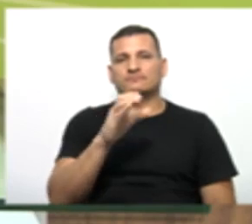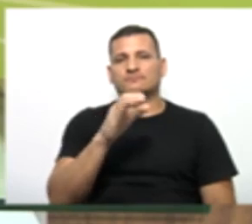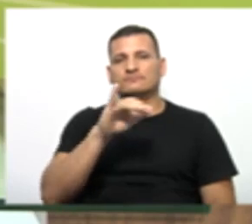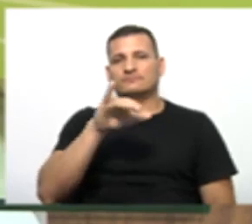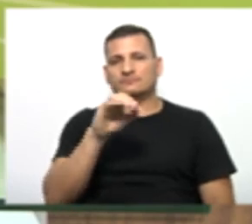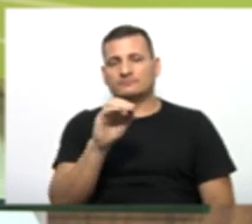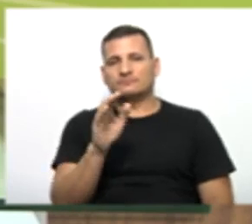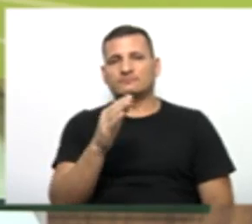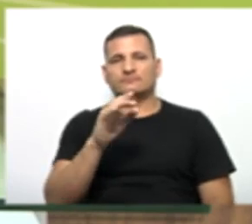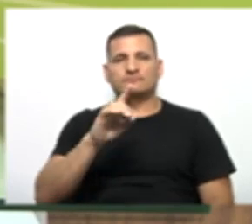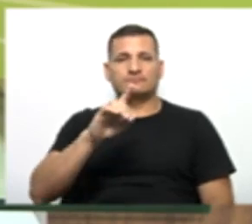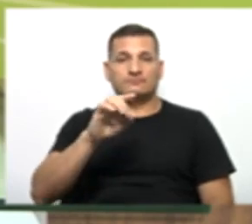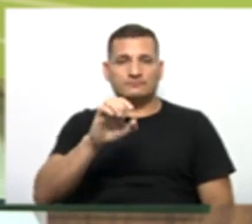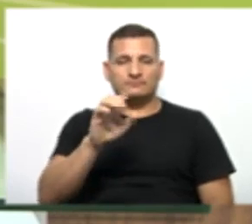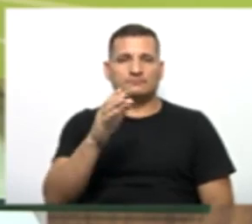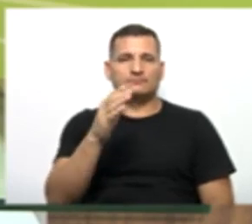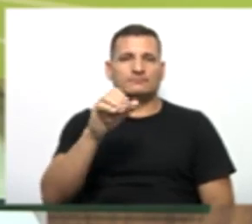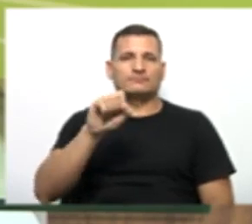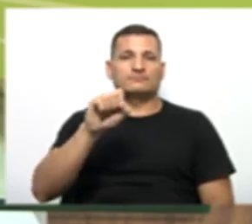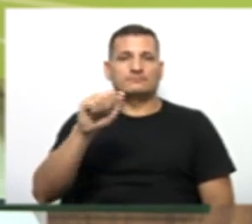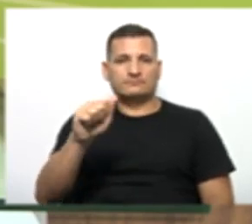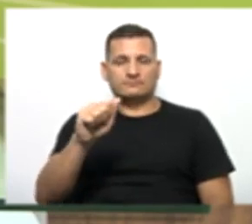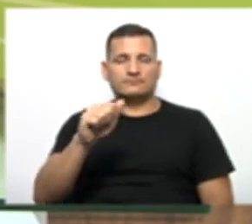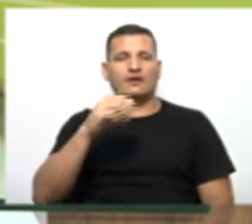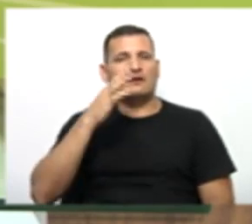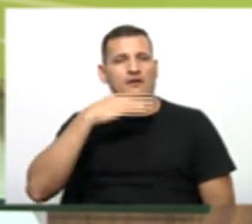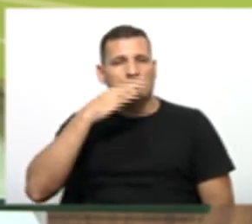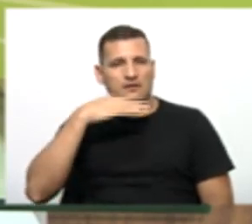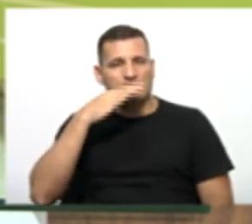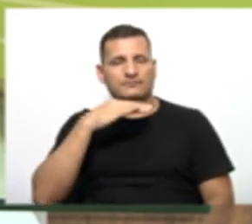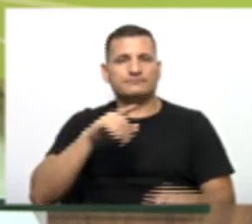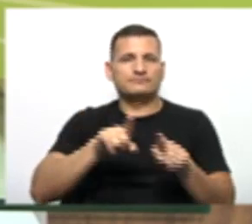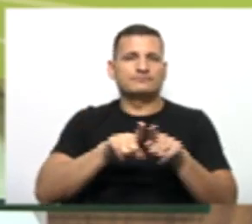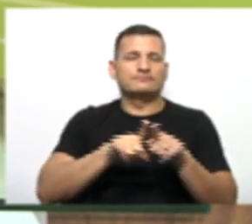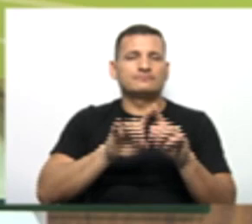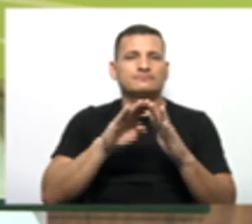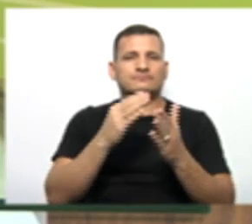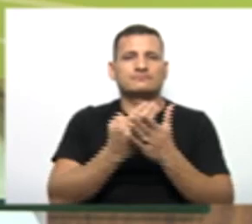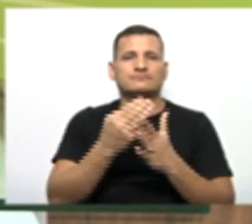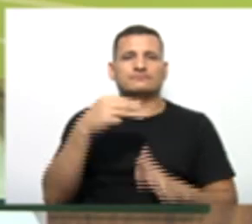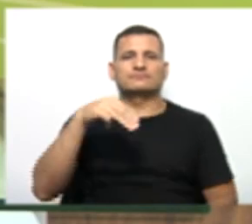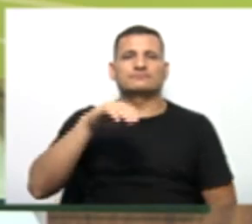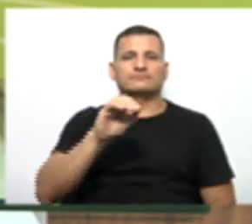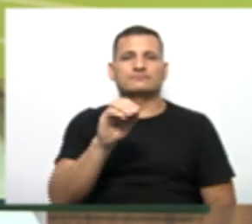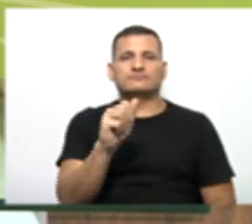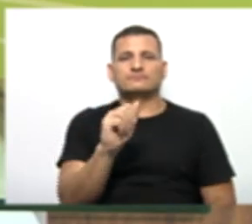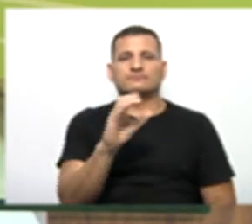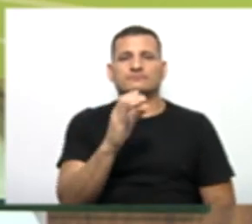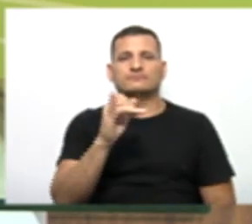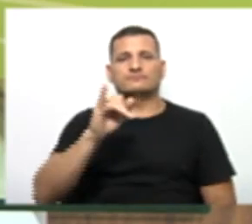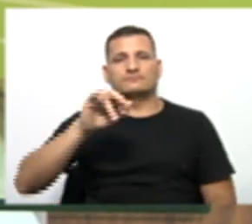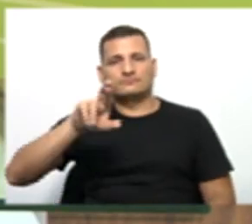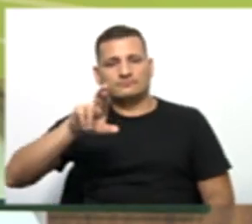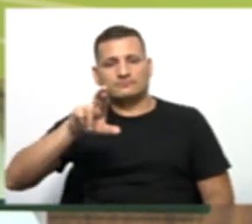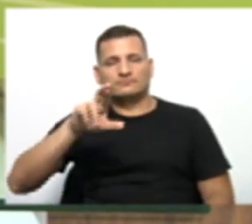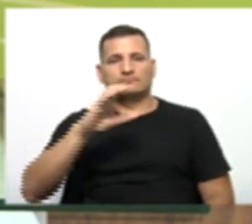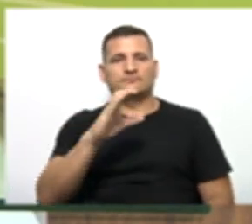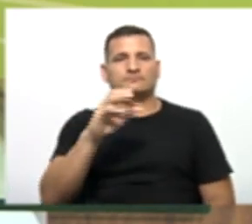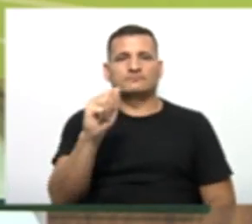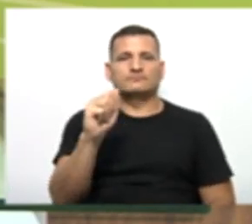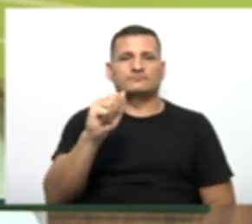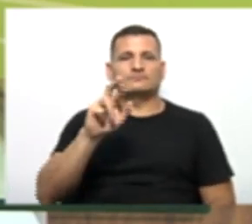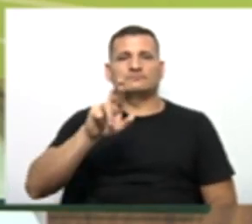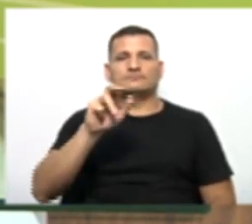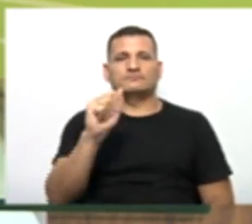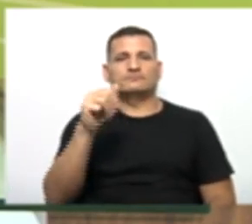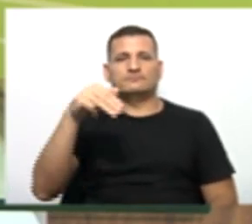em Pimenta Bueno, e também da Escola Moacir Caramelo. É esse mesmo nome da escola? Vamos